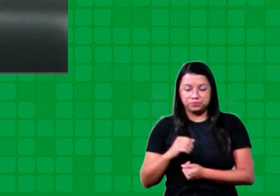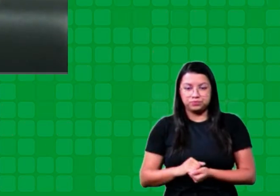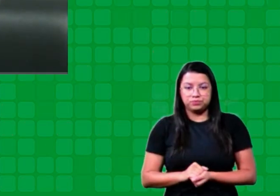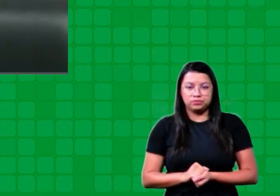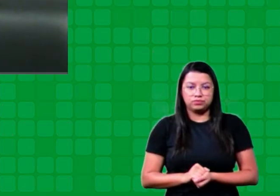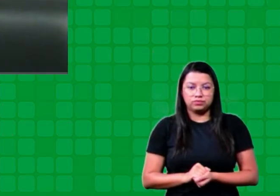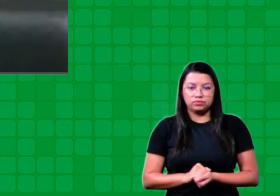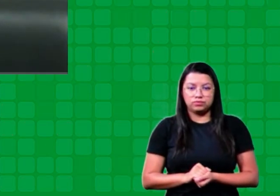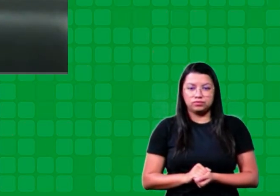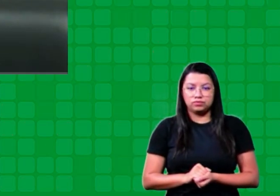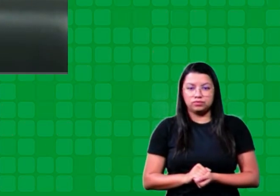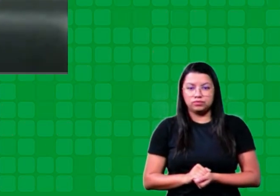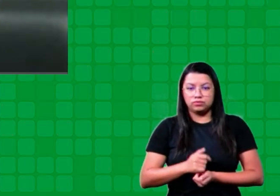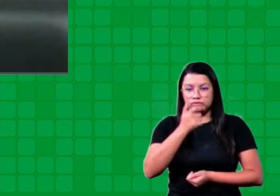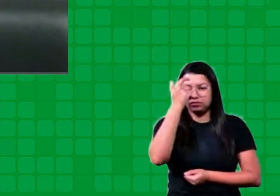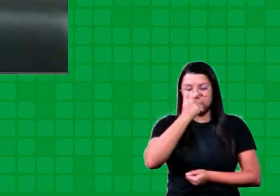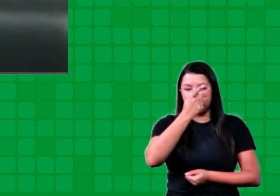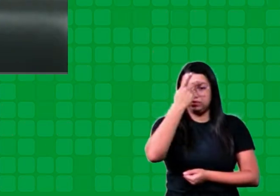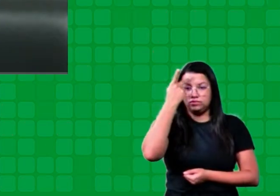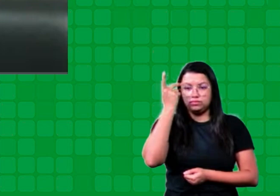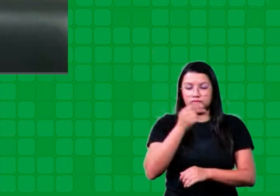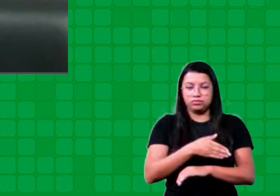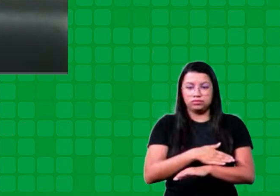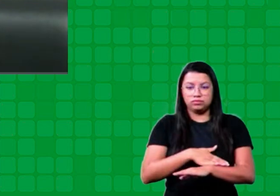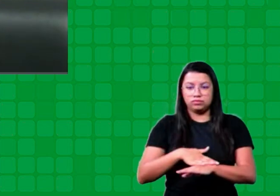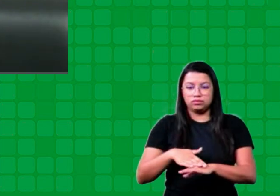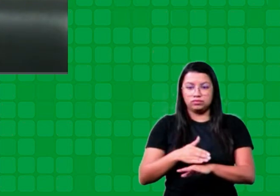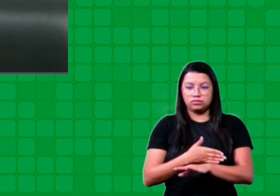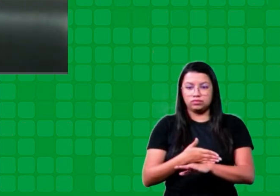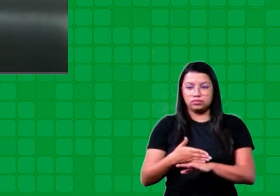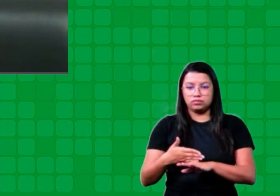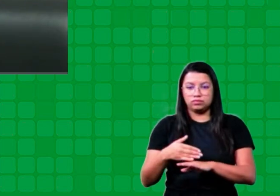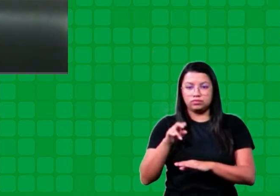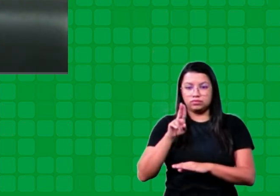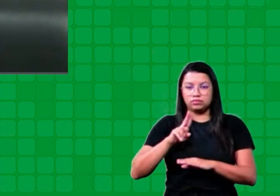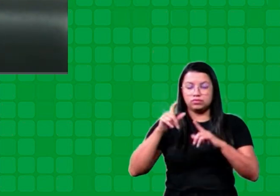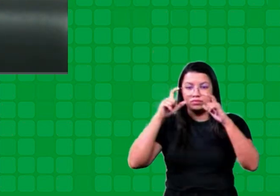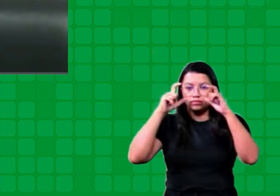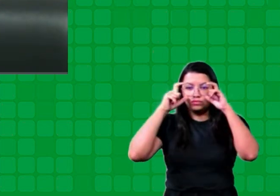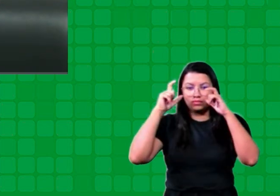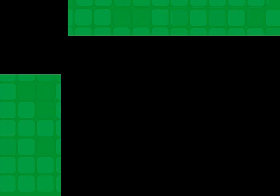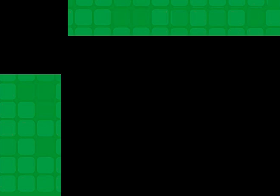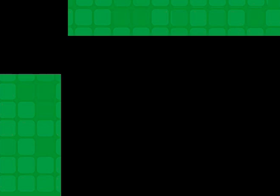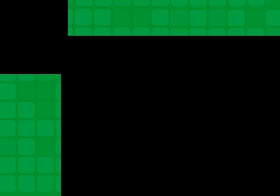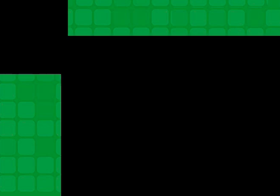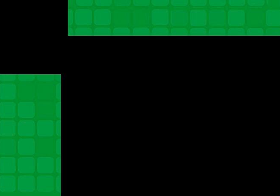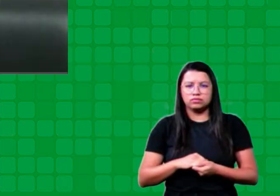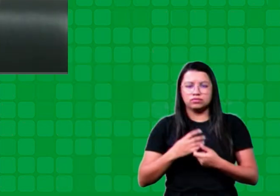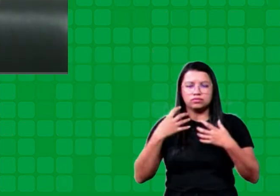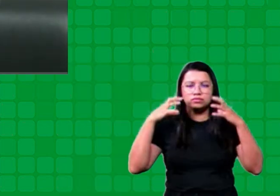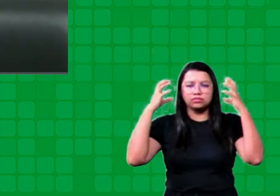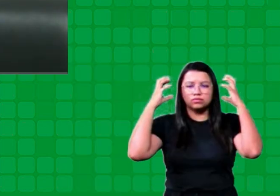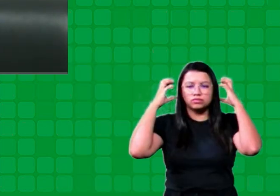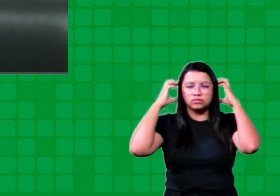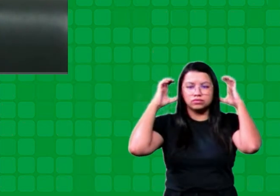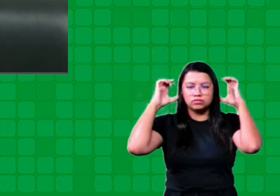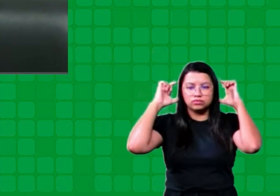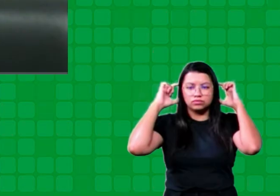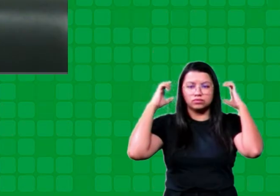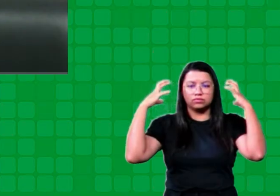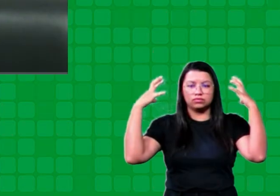Sou uma pessoa de pele clara, uso óculos de armação preta, estou usando um fone de ouvido grande